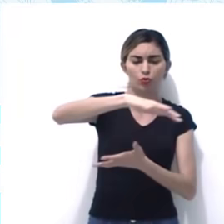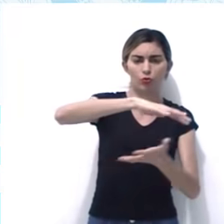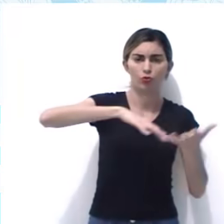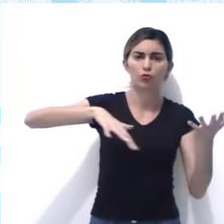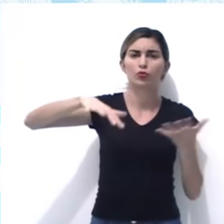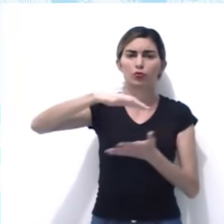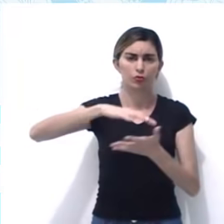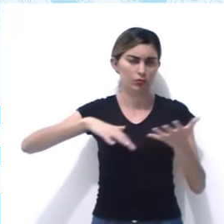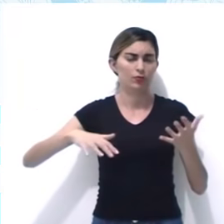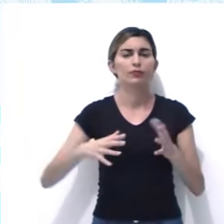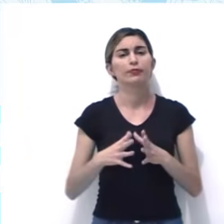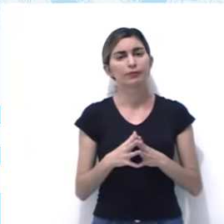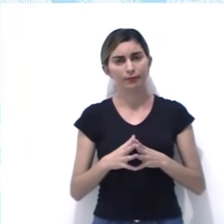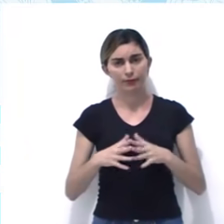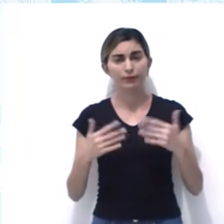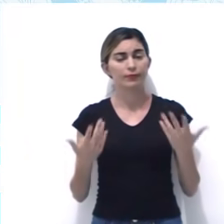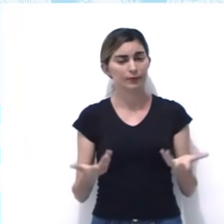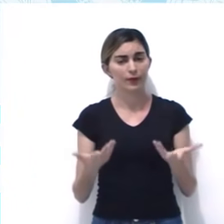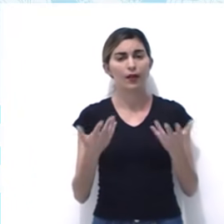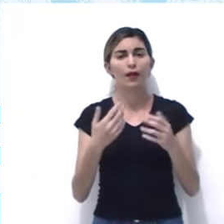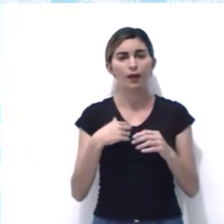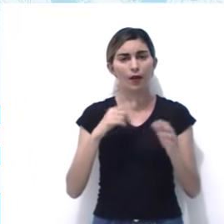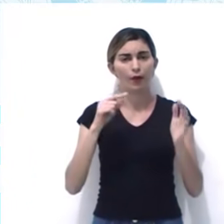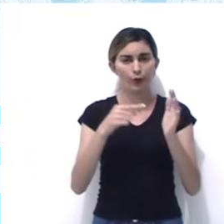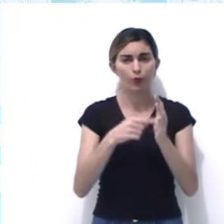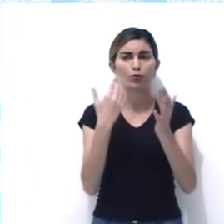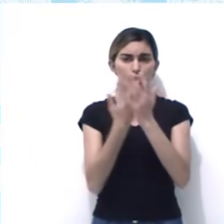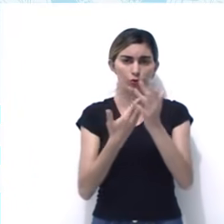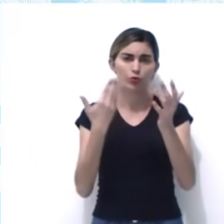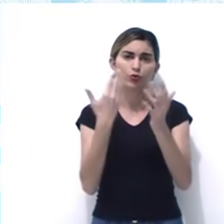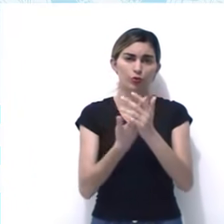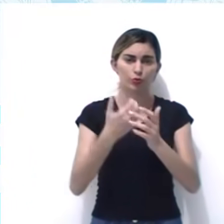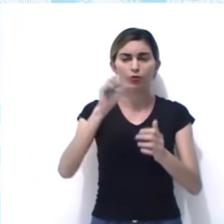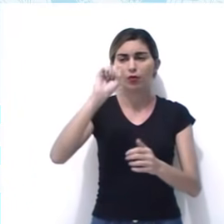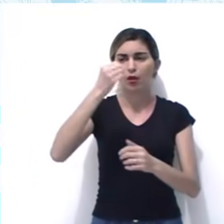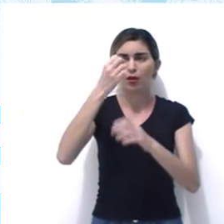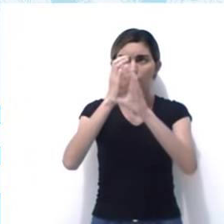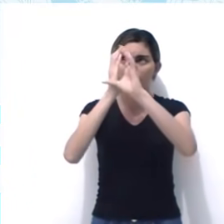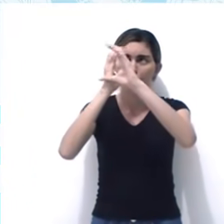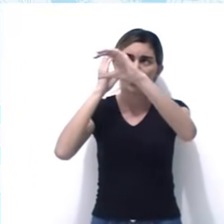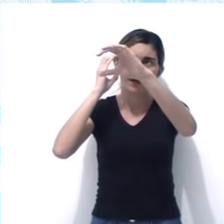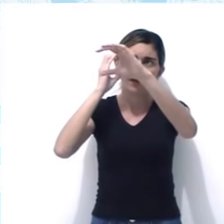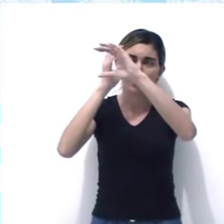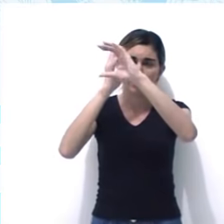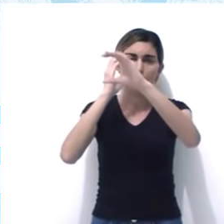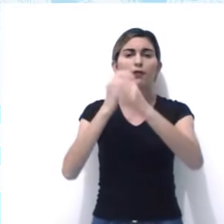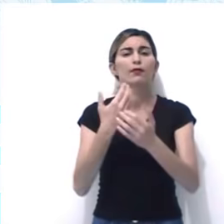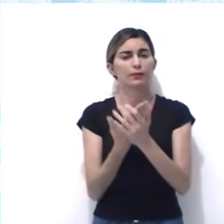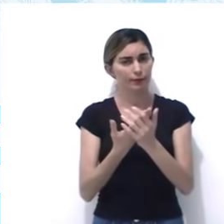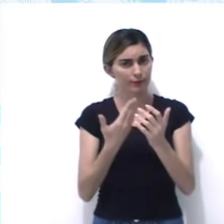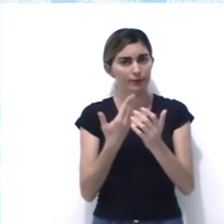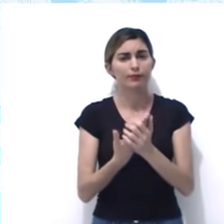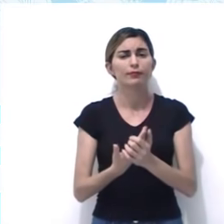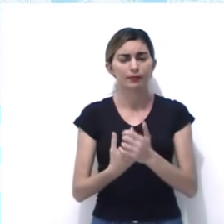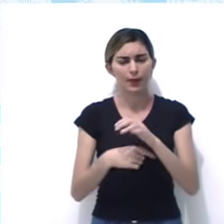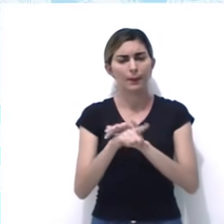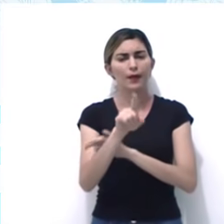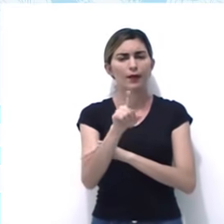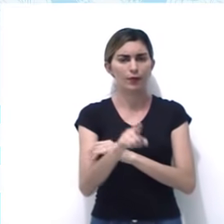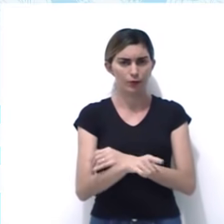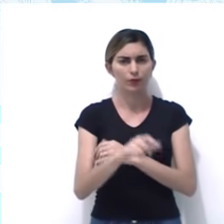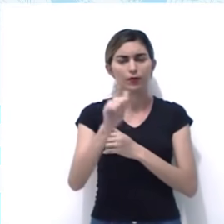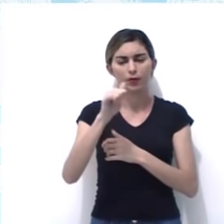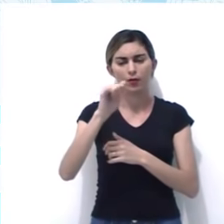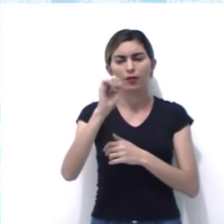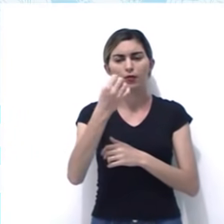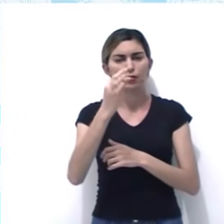planetas que é alvo de estudo da astronomia então é uma das grandes perguntas da astronomia